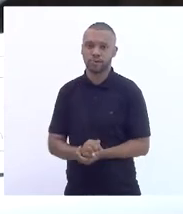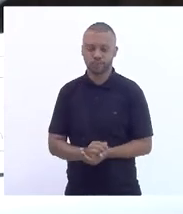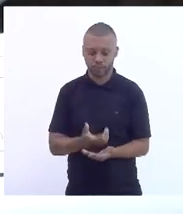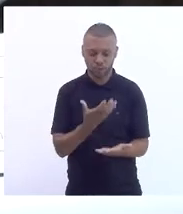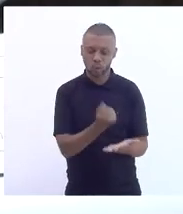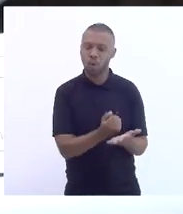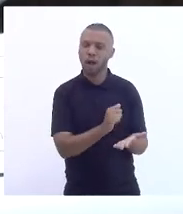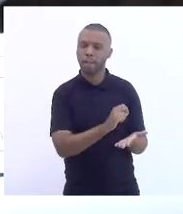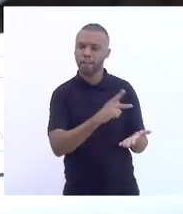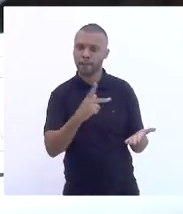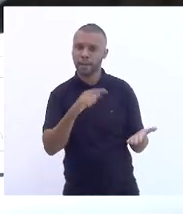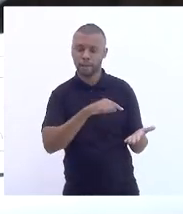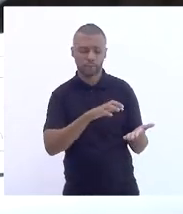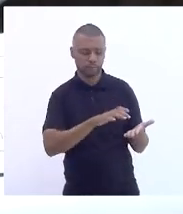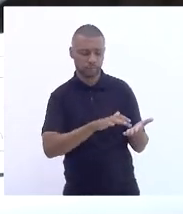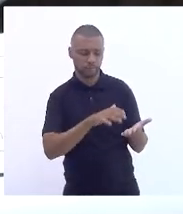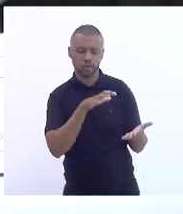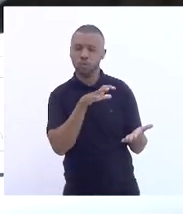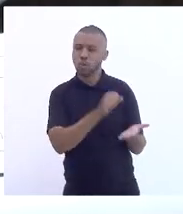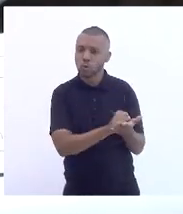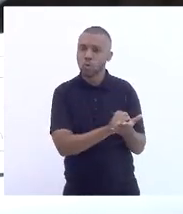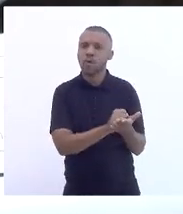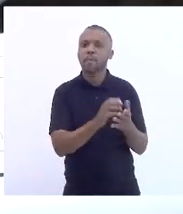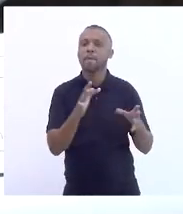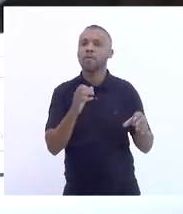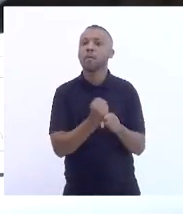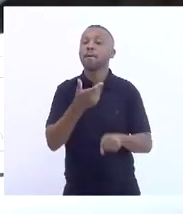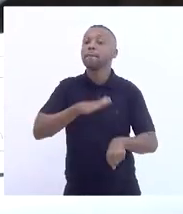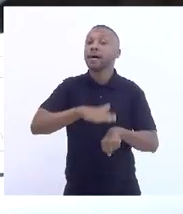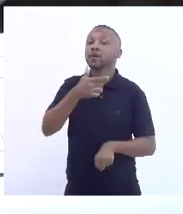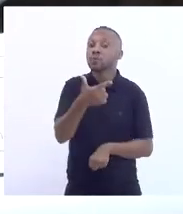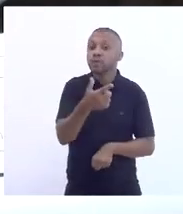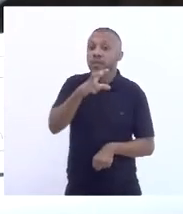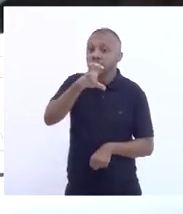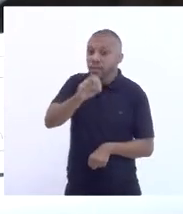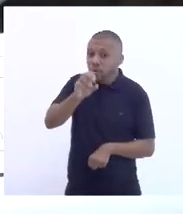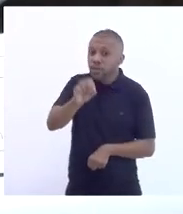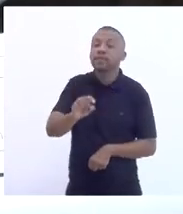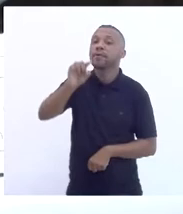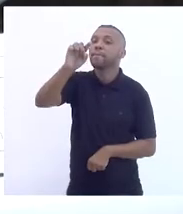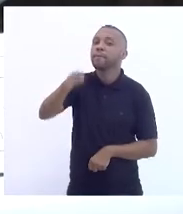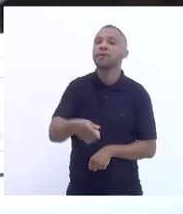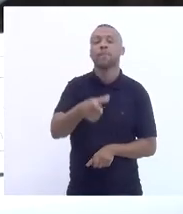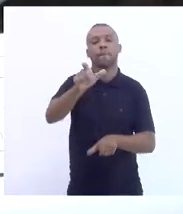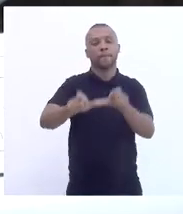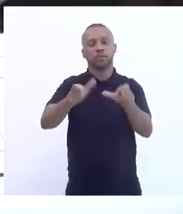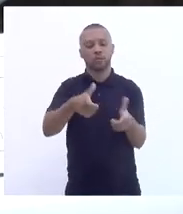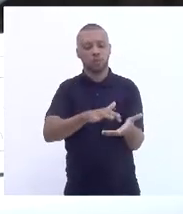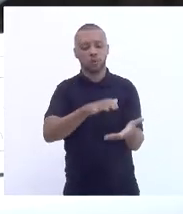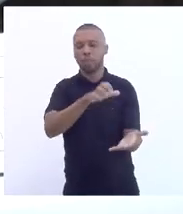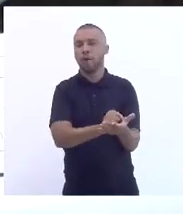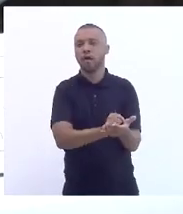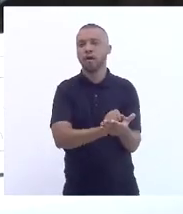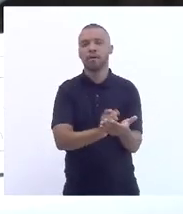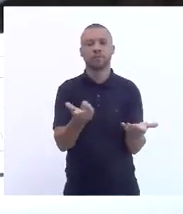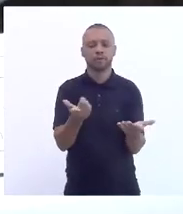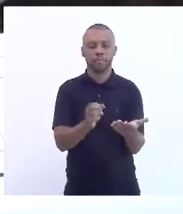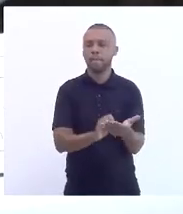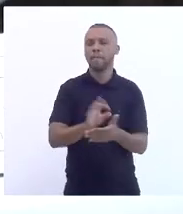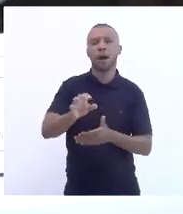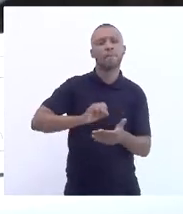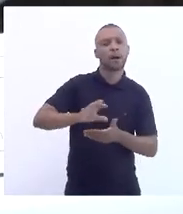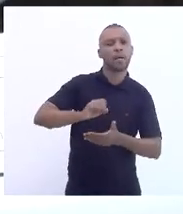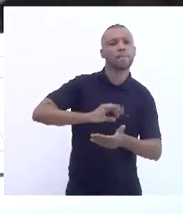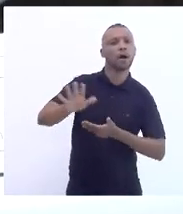Defensoria Pública Jesus Kardashian para pedir atendimento são mais de 250 mil pessoas estão é o número gigantesco